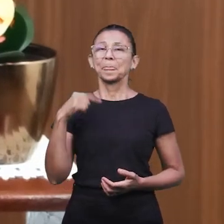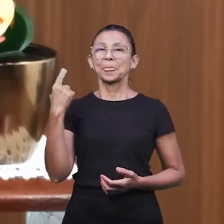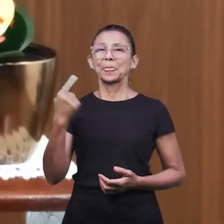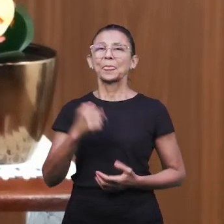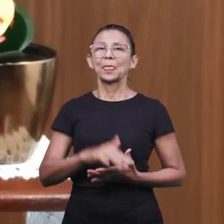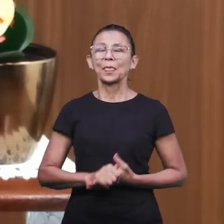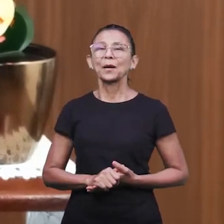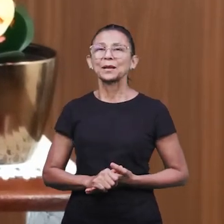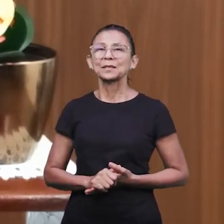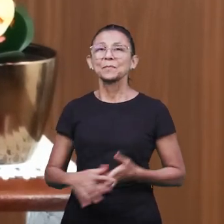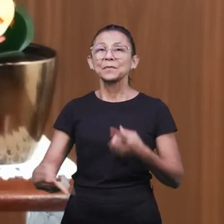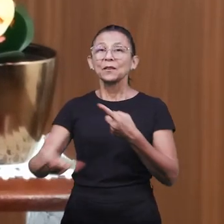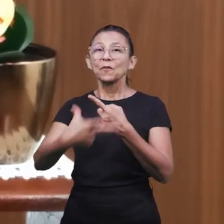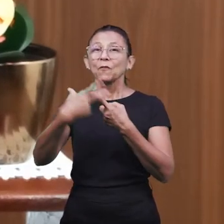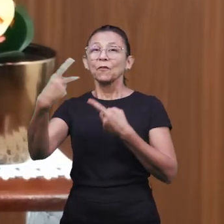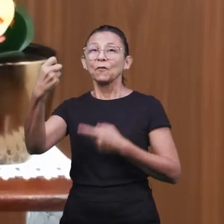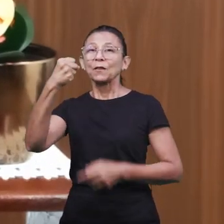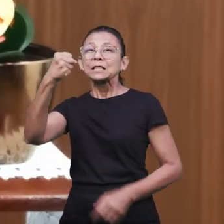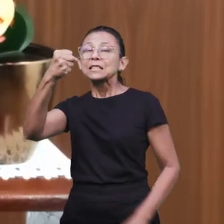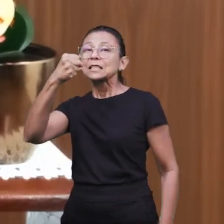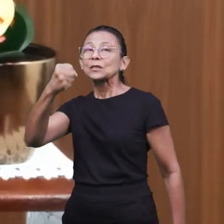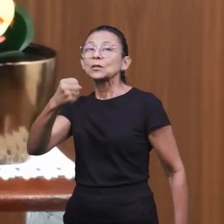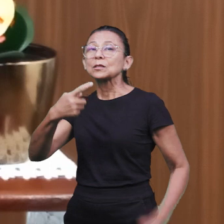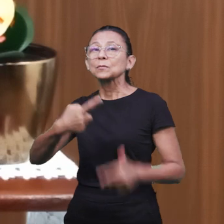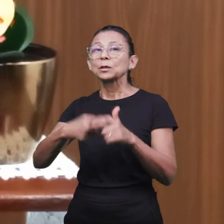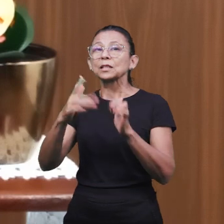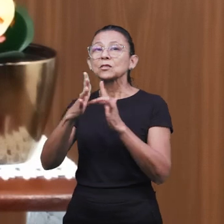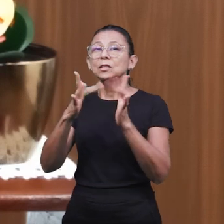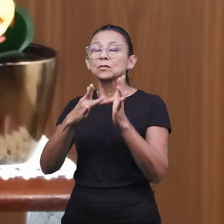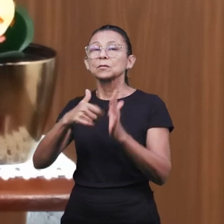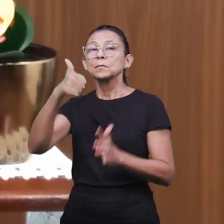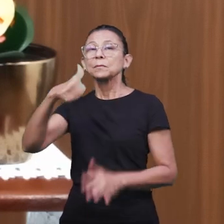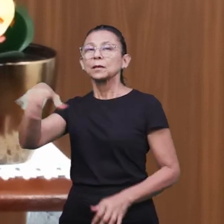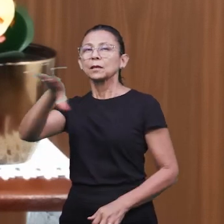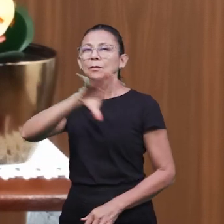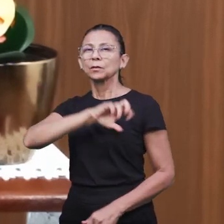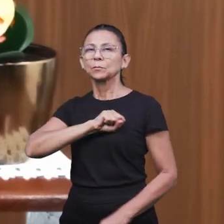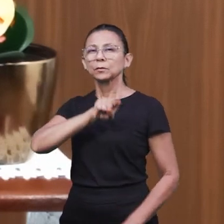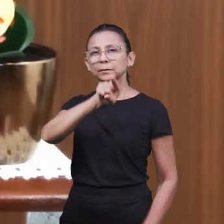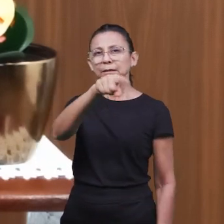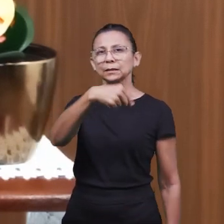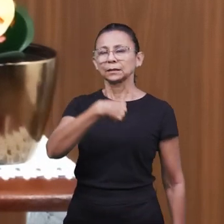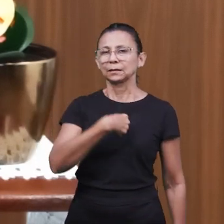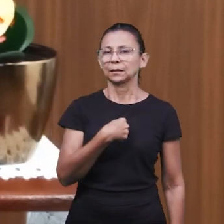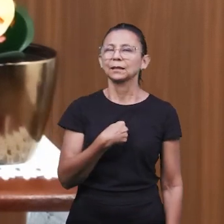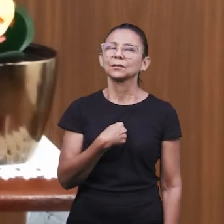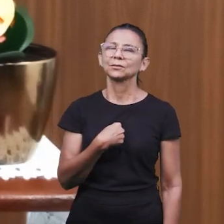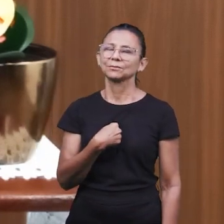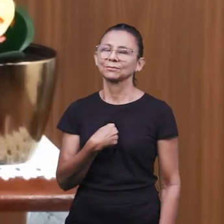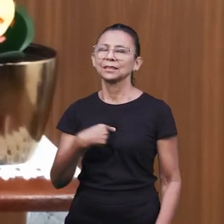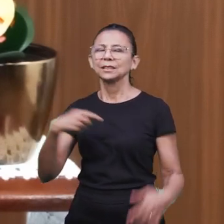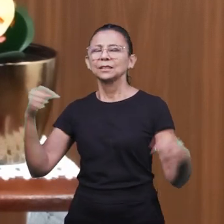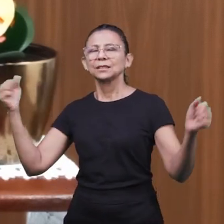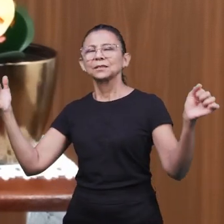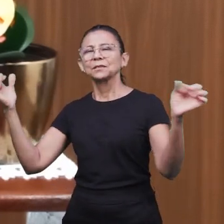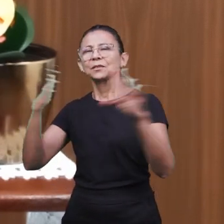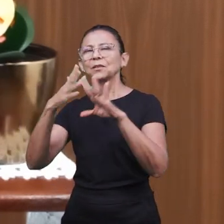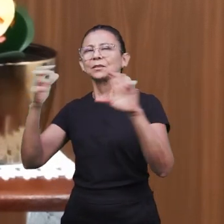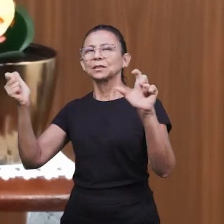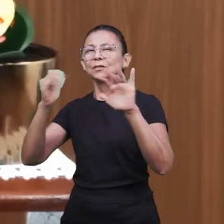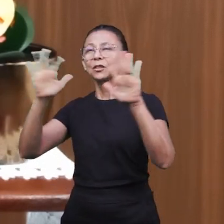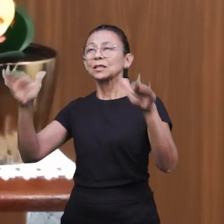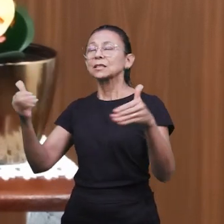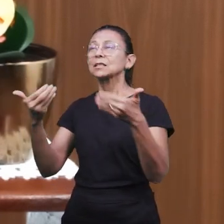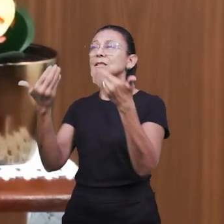amou primeiro. Mas toda a honra, toda a glória sejam dadas a Ele. A Ele, ao Senhor,